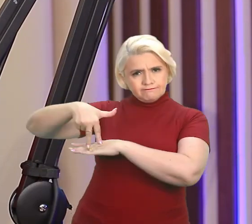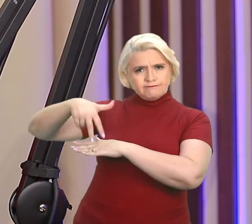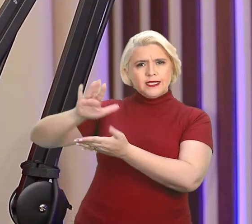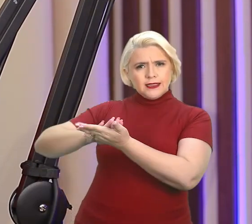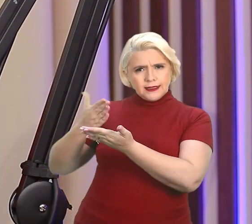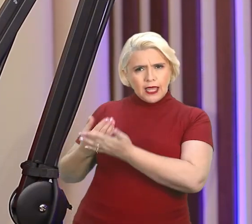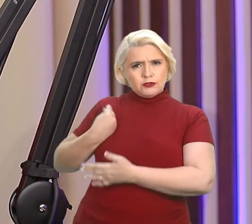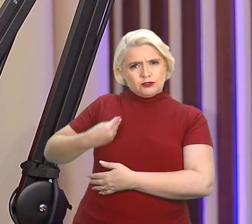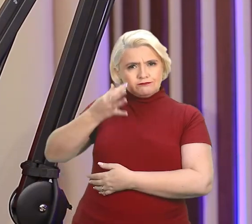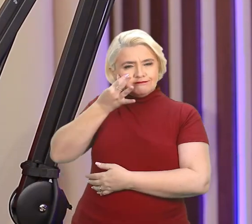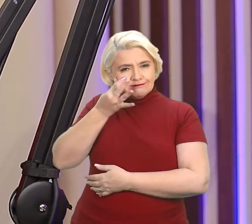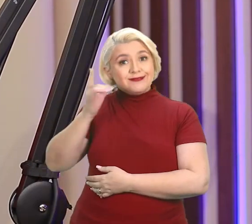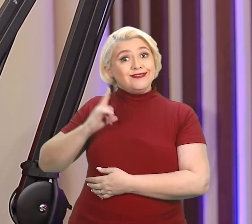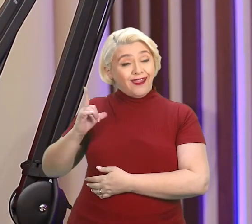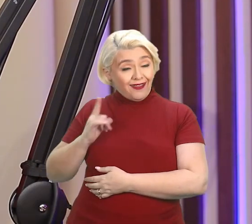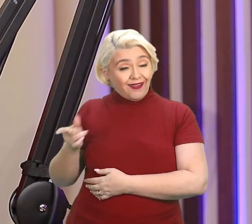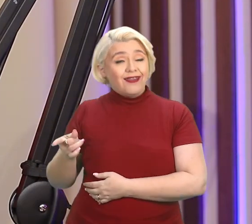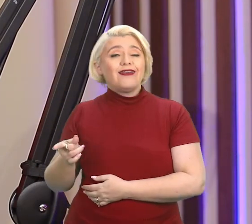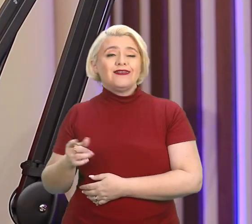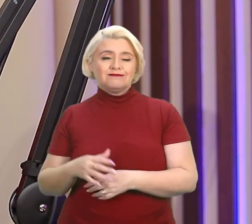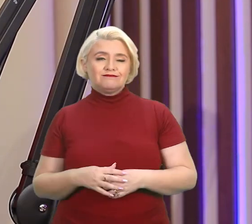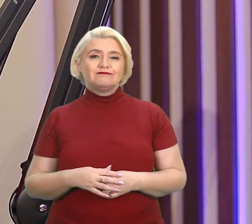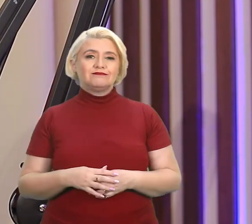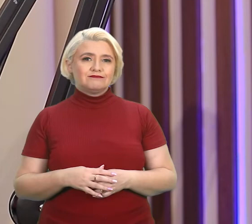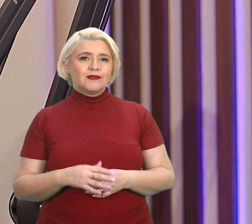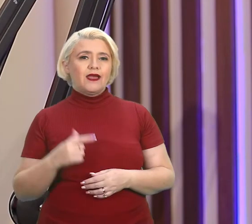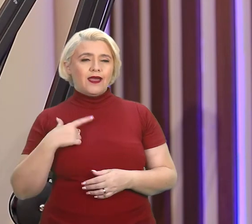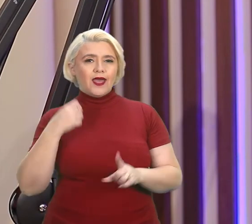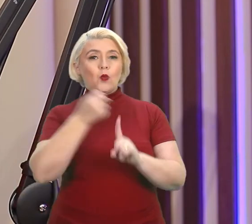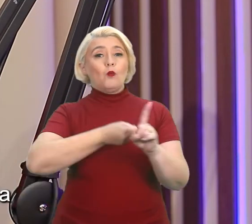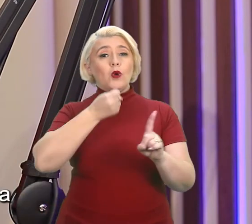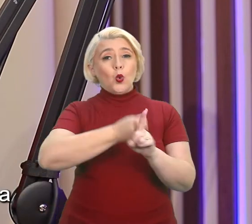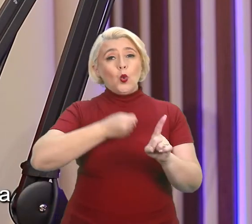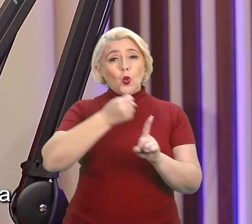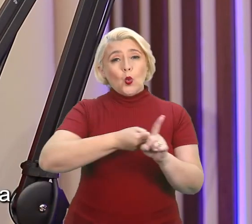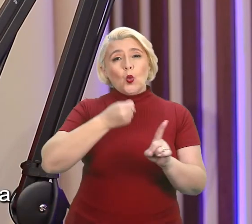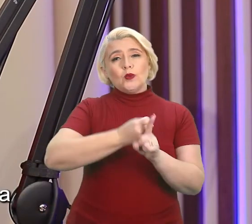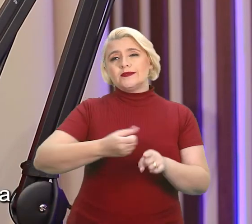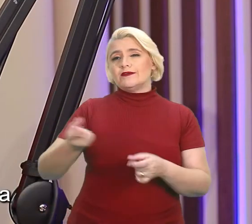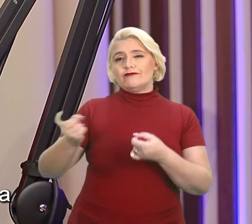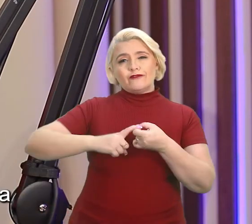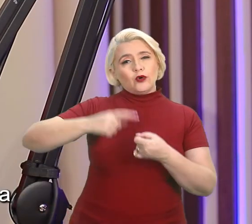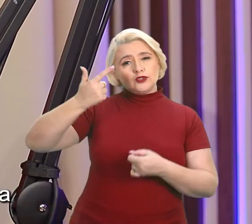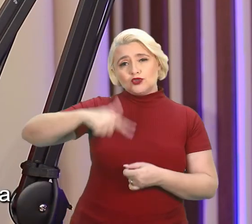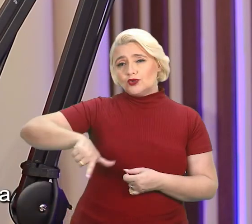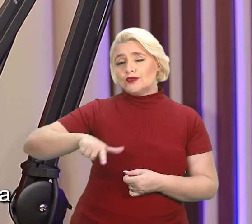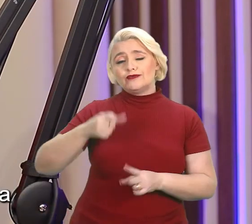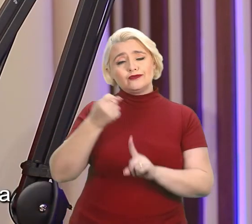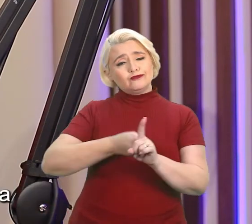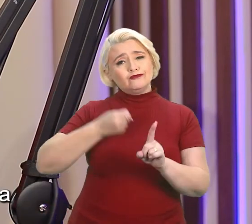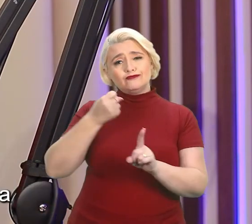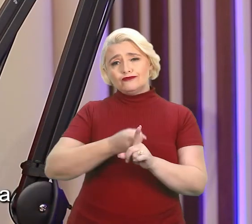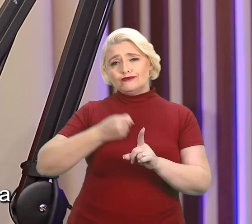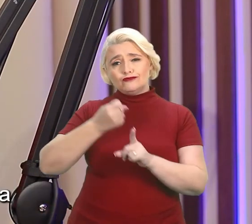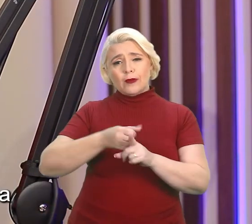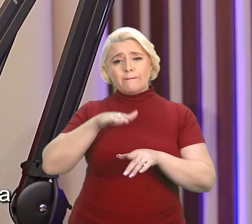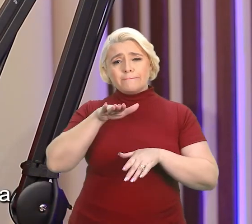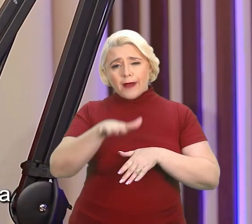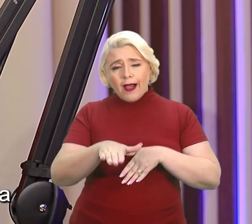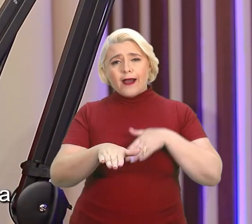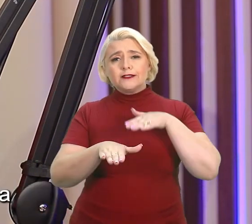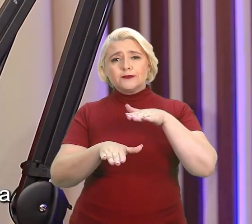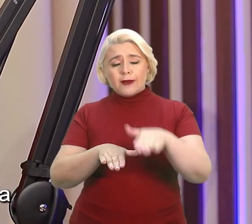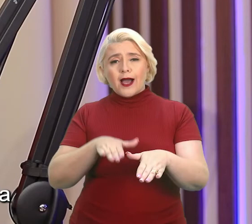né? E aí a gente é uma volta à luta, né, Antônio? Aquela luta de formiguinha mesmo, de